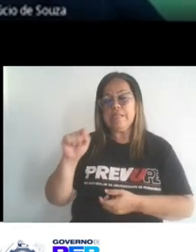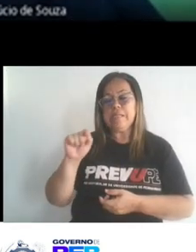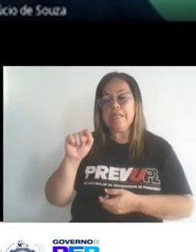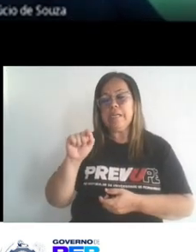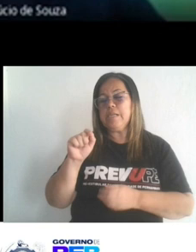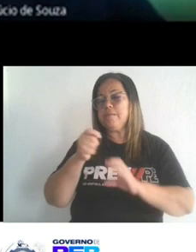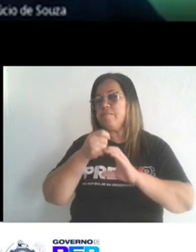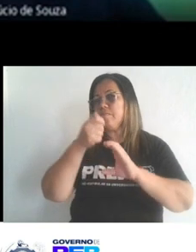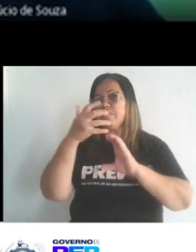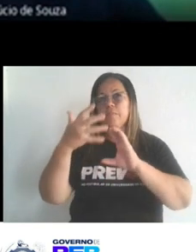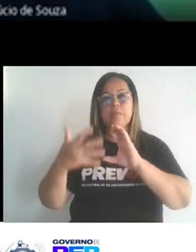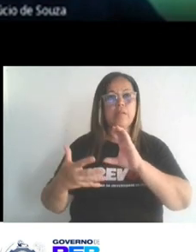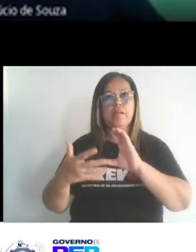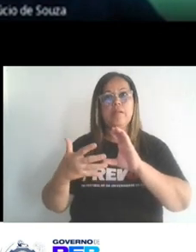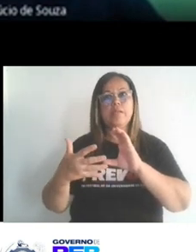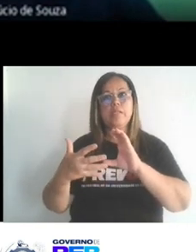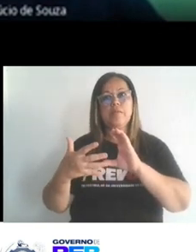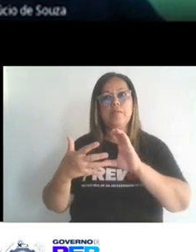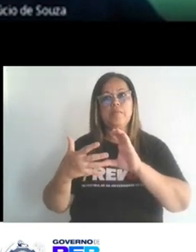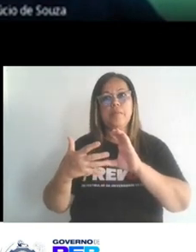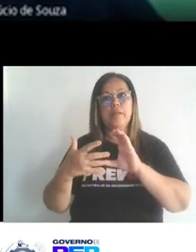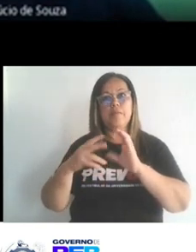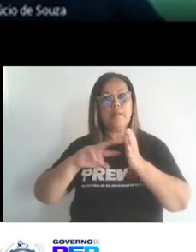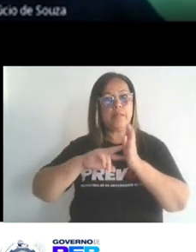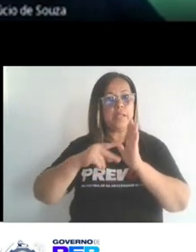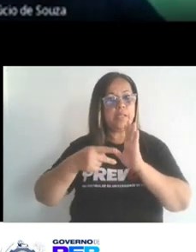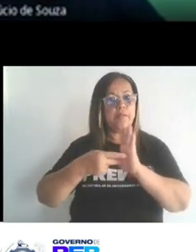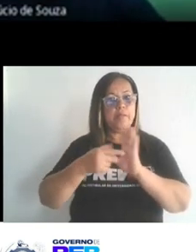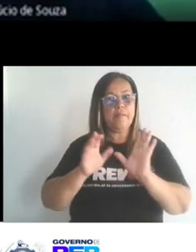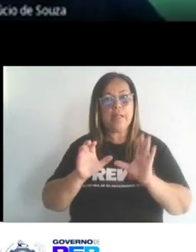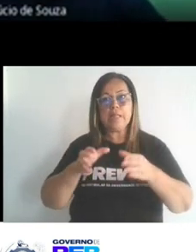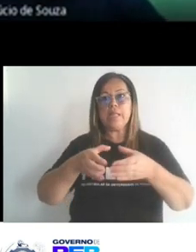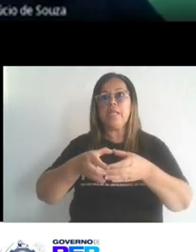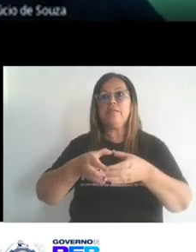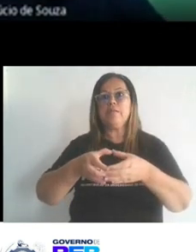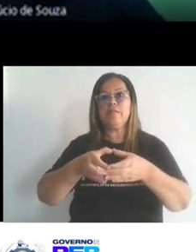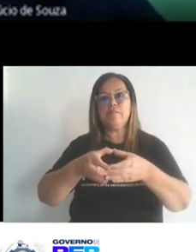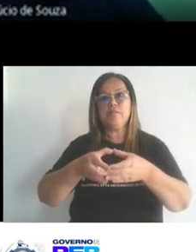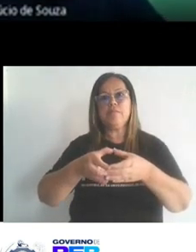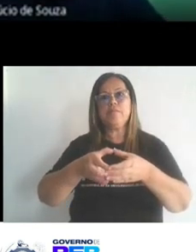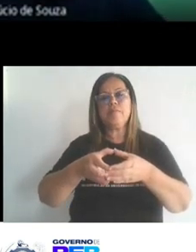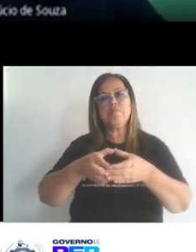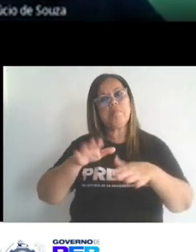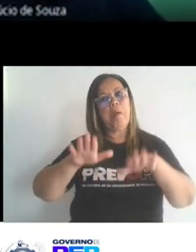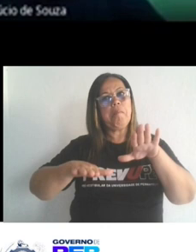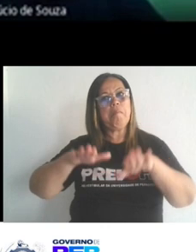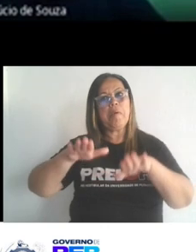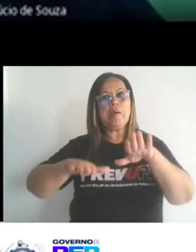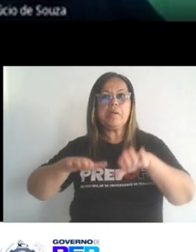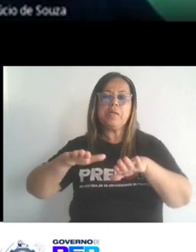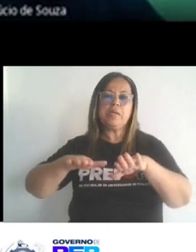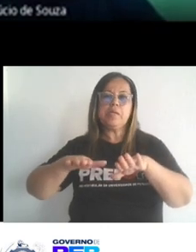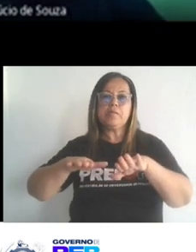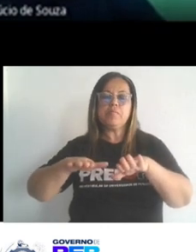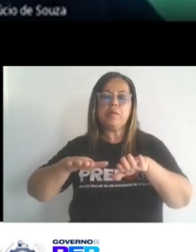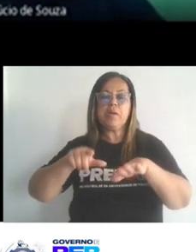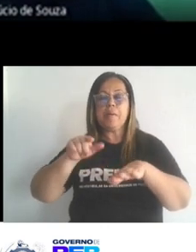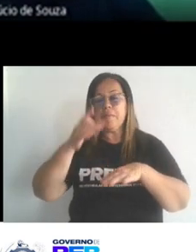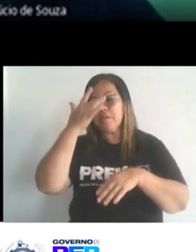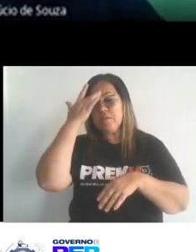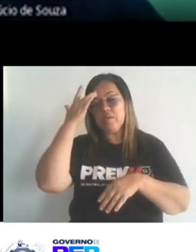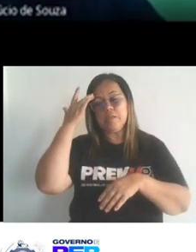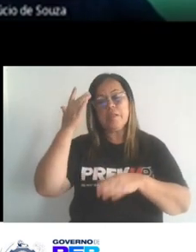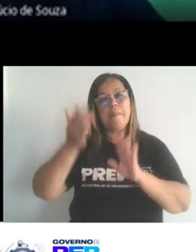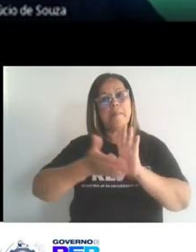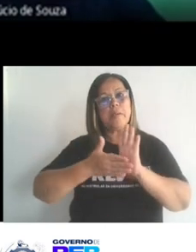caracterizações de civilização variam de acordo com quem as propõe assim